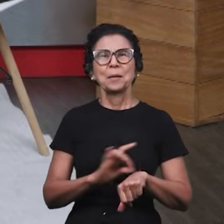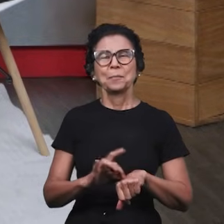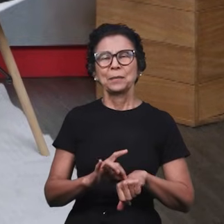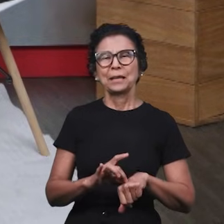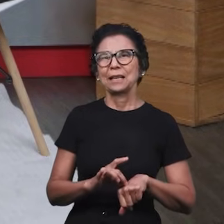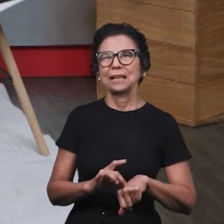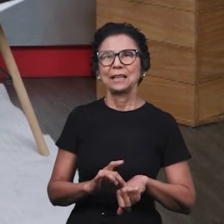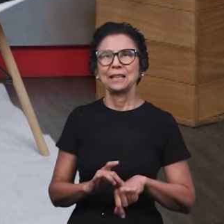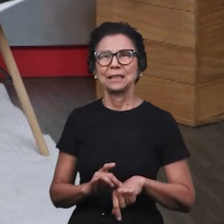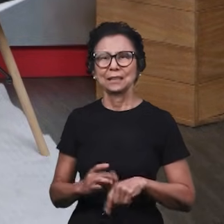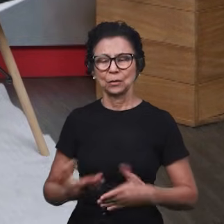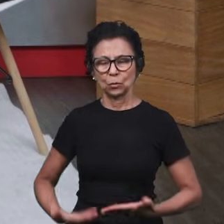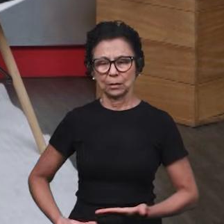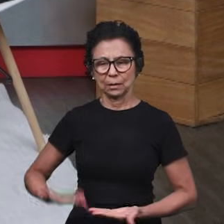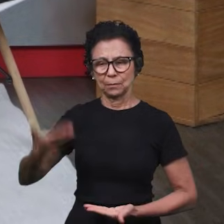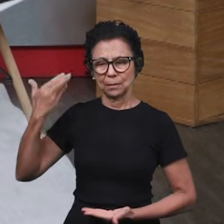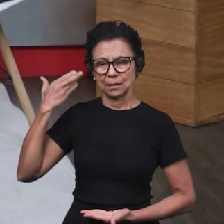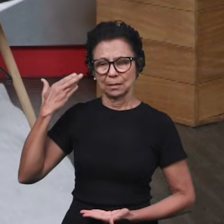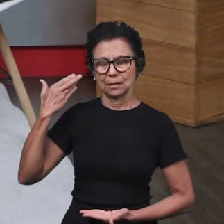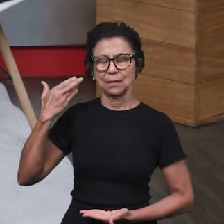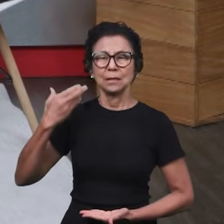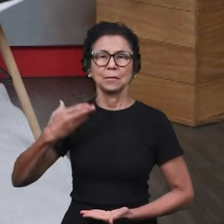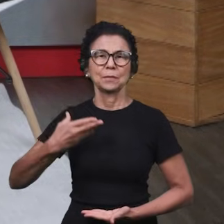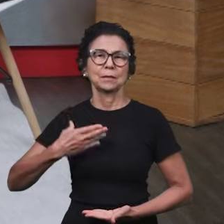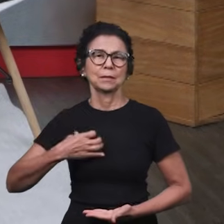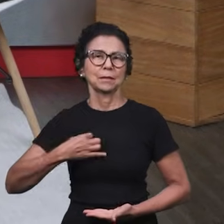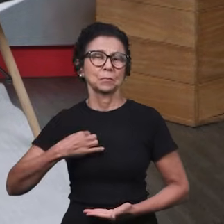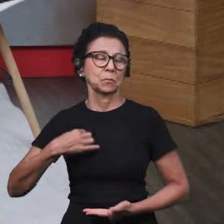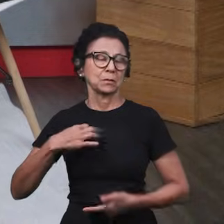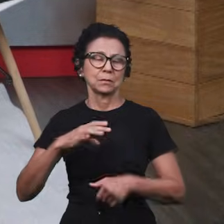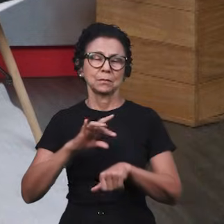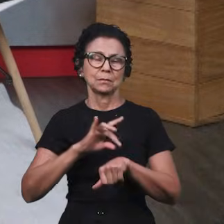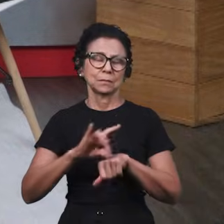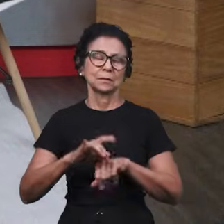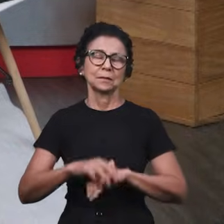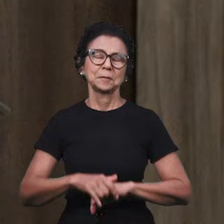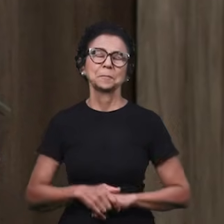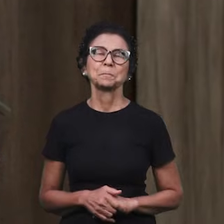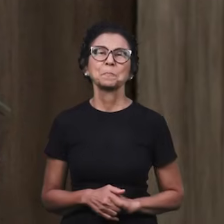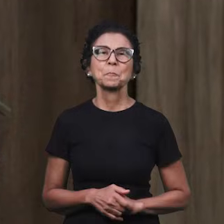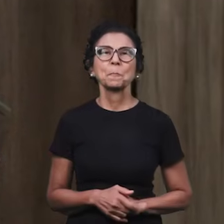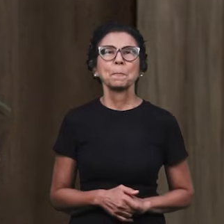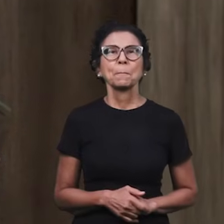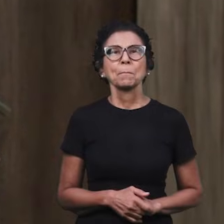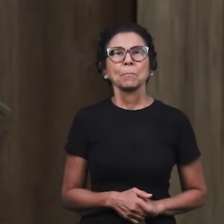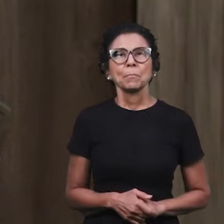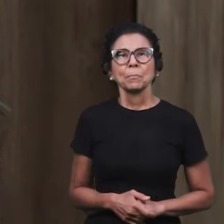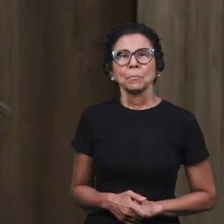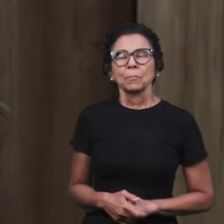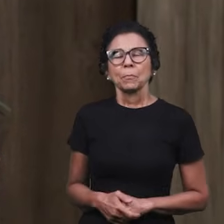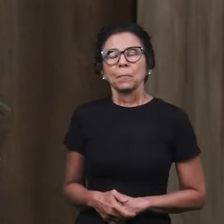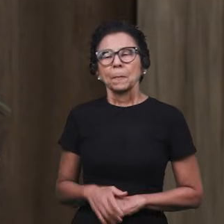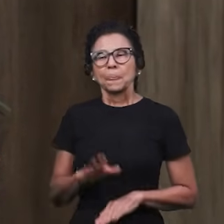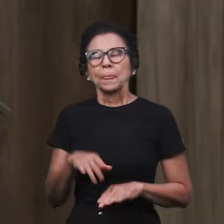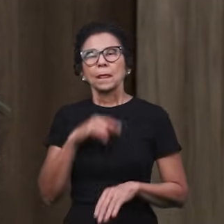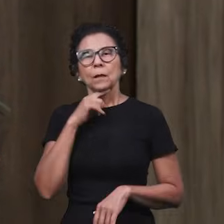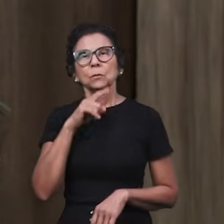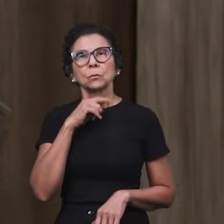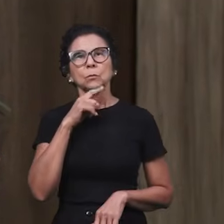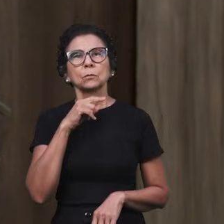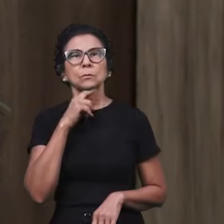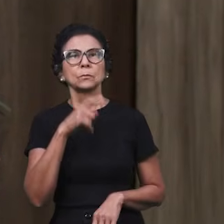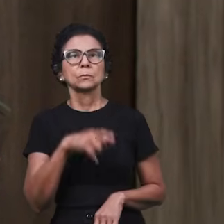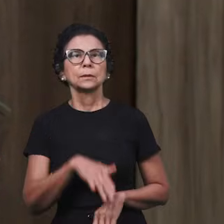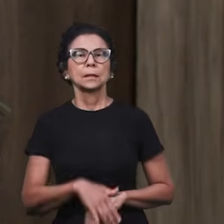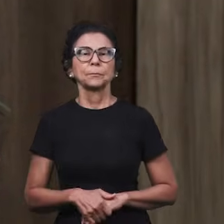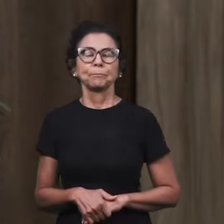pronta, né? Isso. E aí eu tenho certeza que o Senhor vai abençoar. Mas às vezes eles têm muitas dúvidas referente a terminei